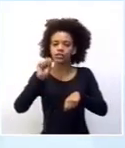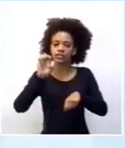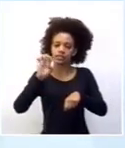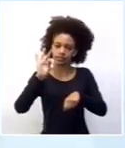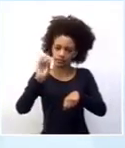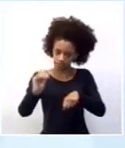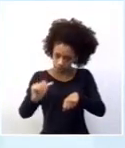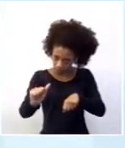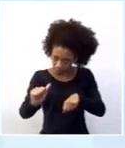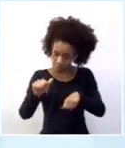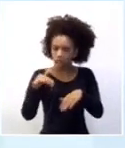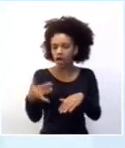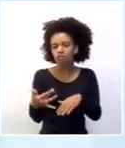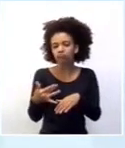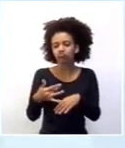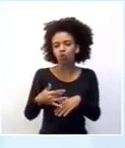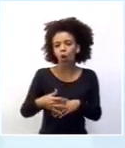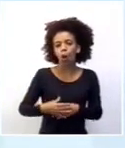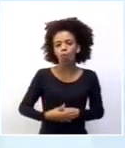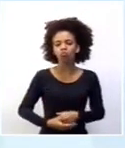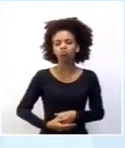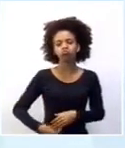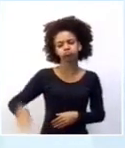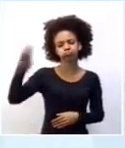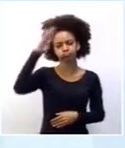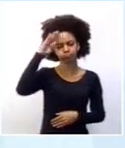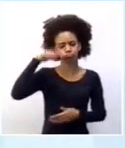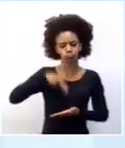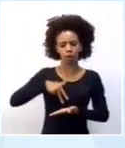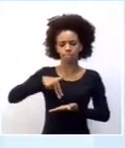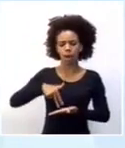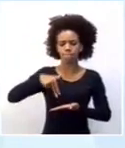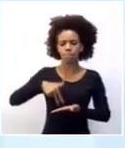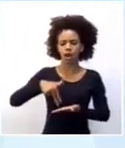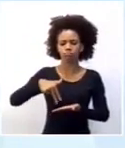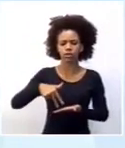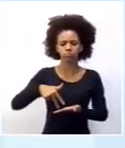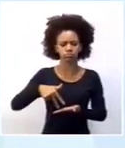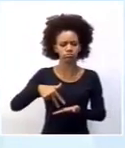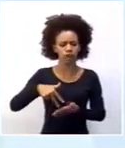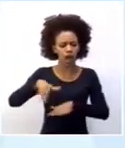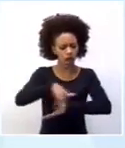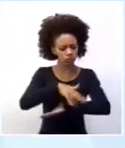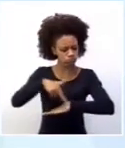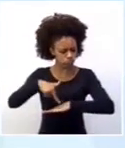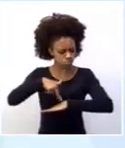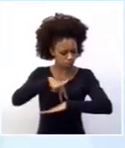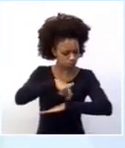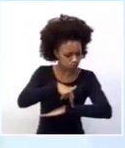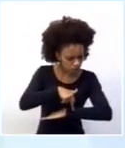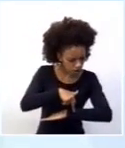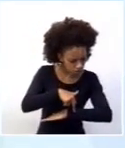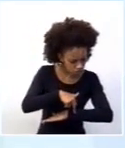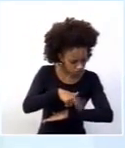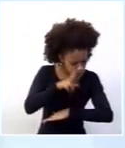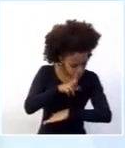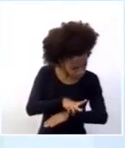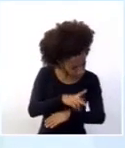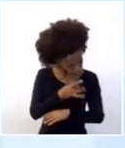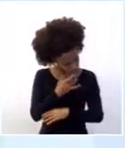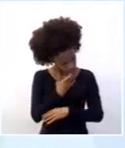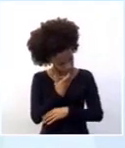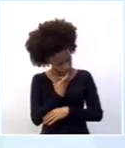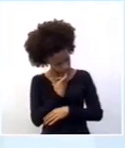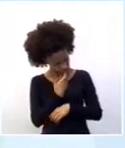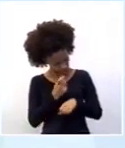francês caminhando, Champollion, e ele vai parar assim, ele está andando, de repente ele acha lá uma pedra com um monte de coisa escrita. Aí ele